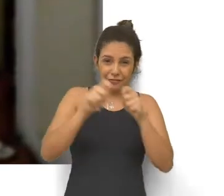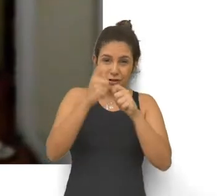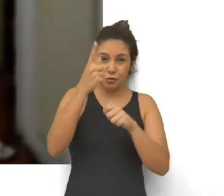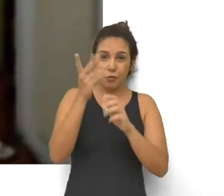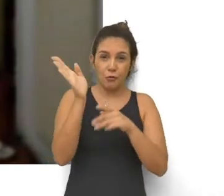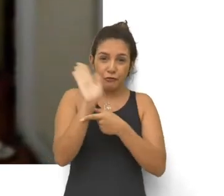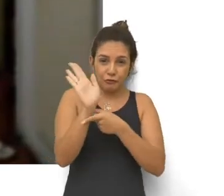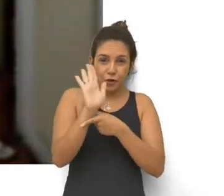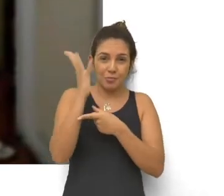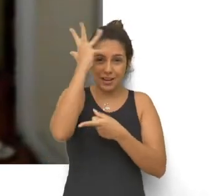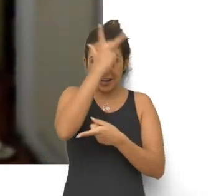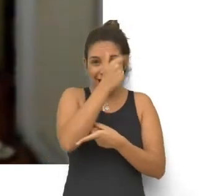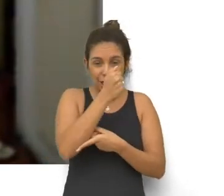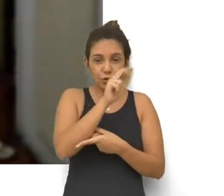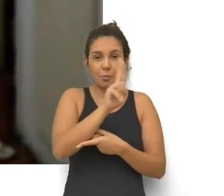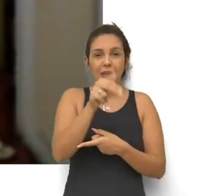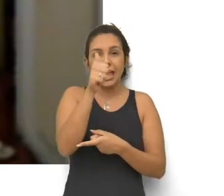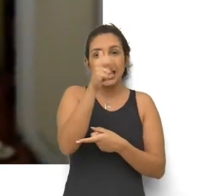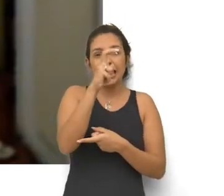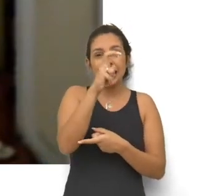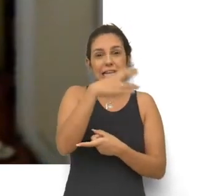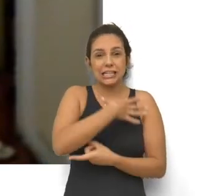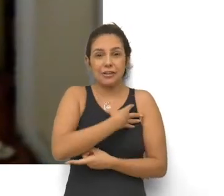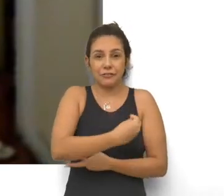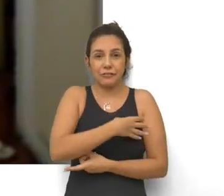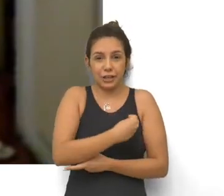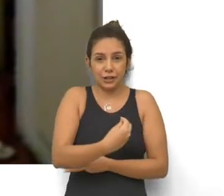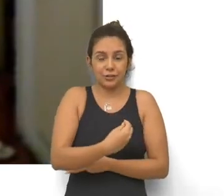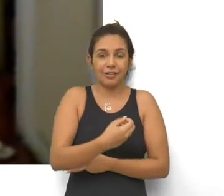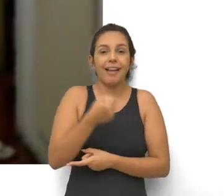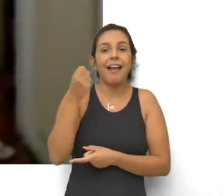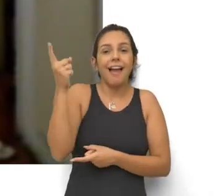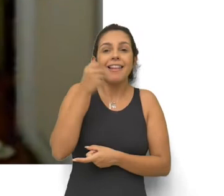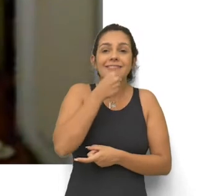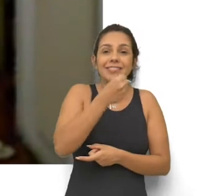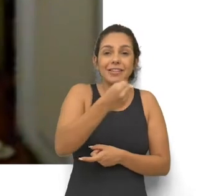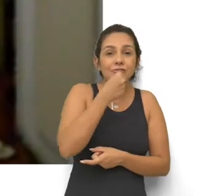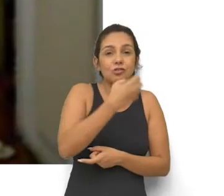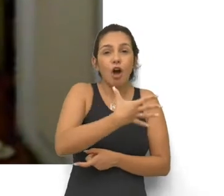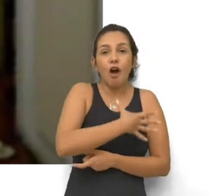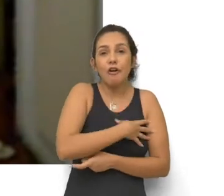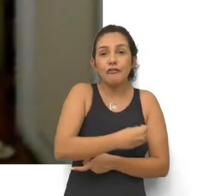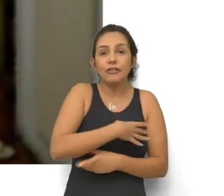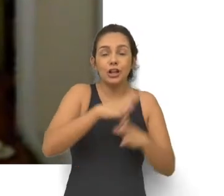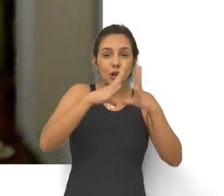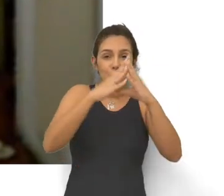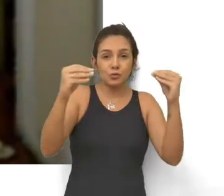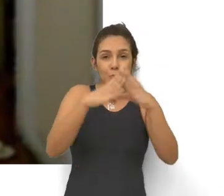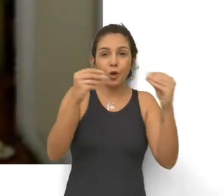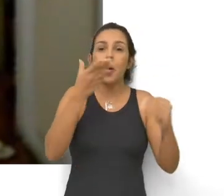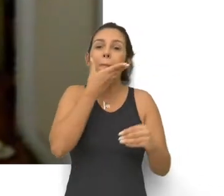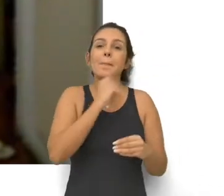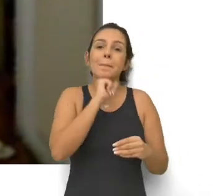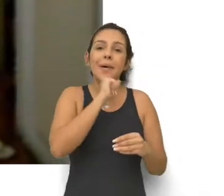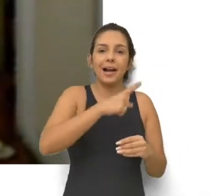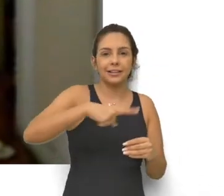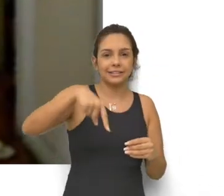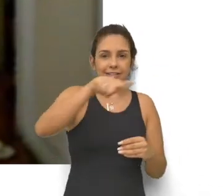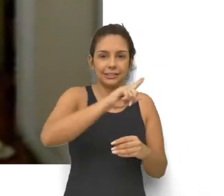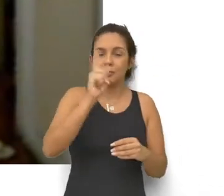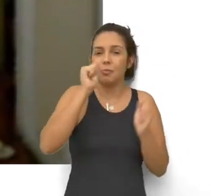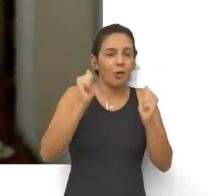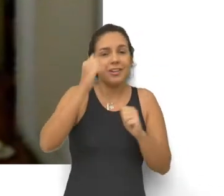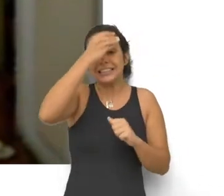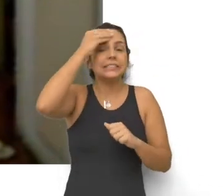chama 15 Filhos, e ela entrevistou os filhos desses desaparecidos. É muito bonito. Então, isso é coisa que não se